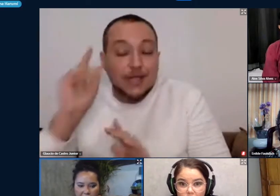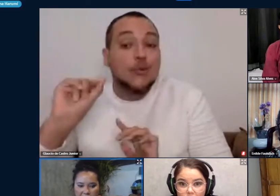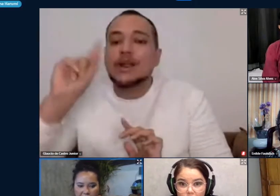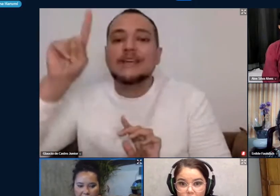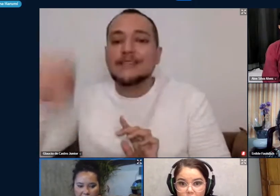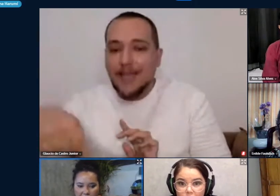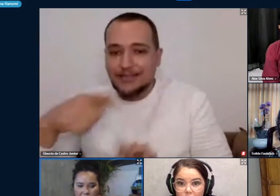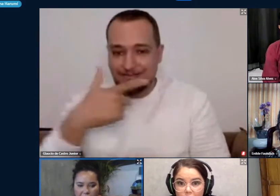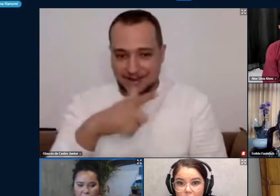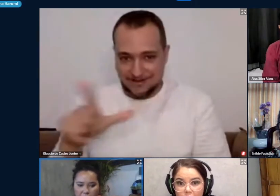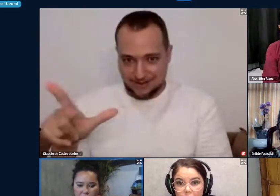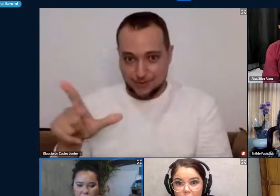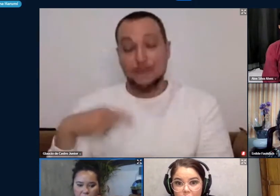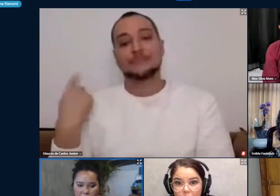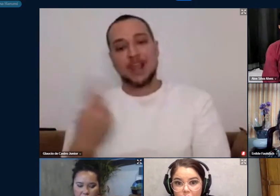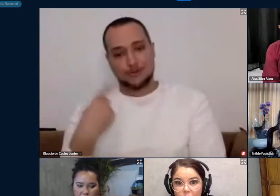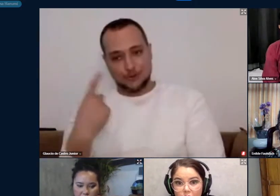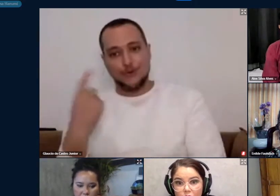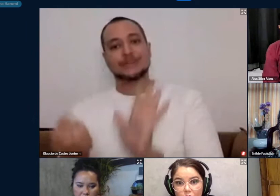para saber